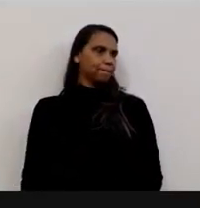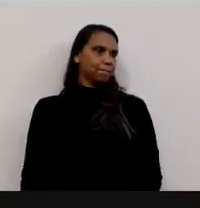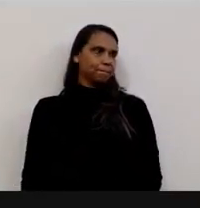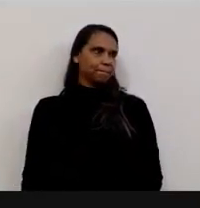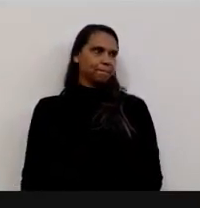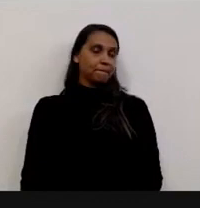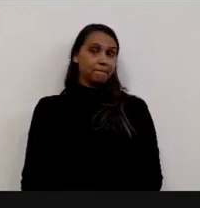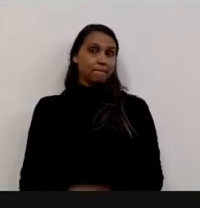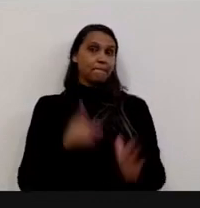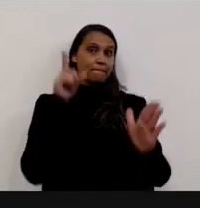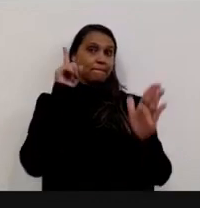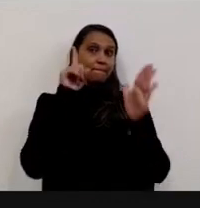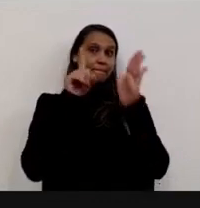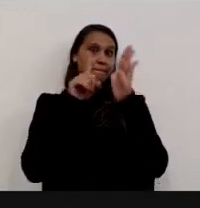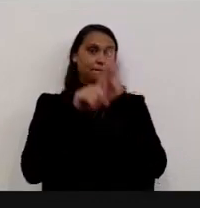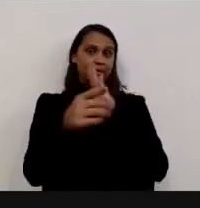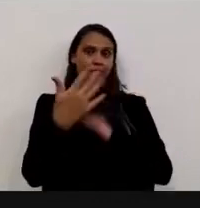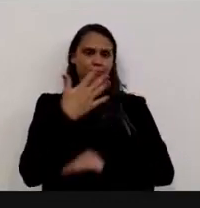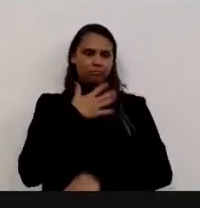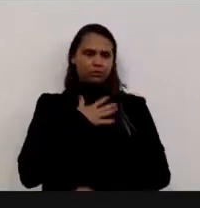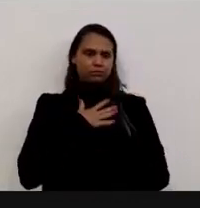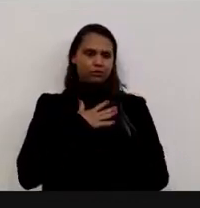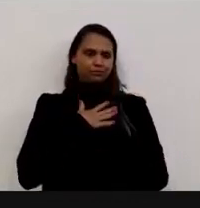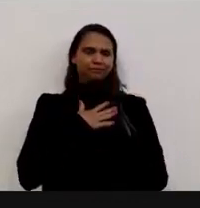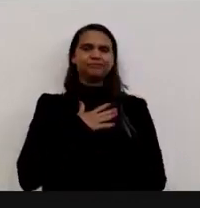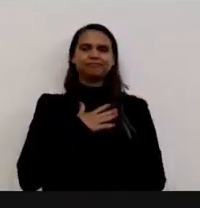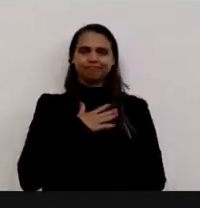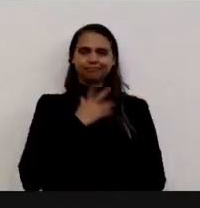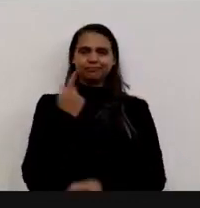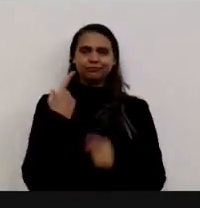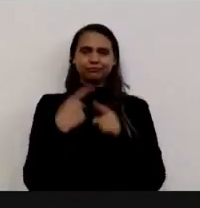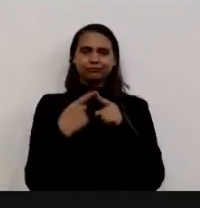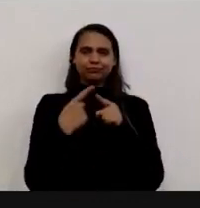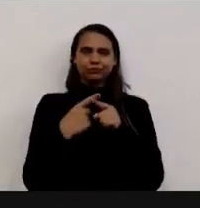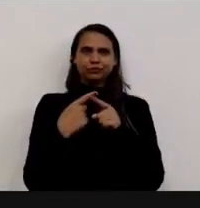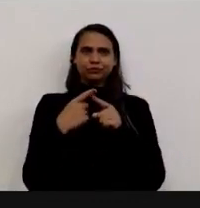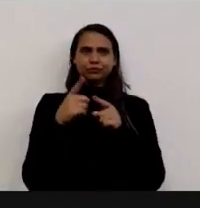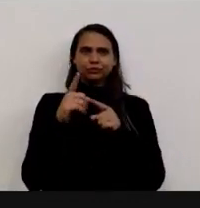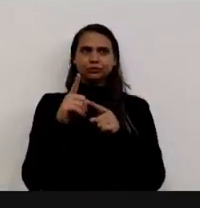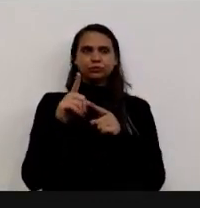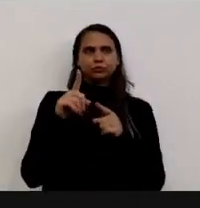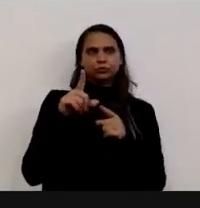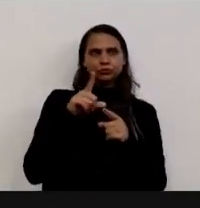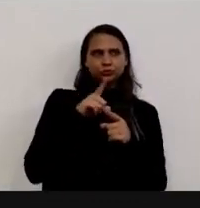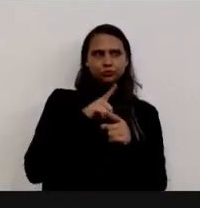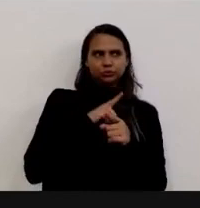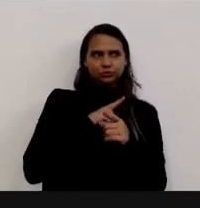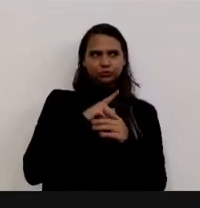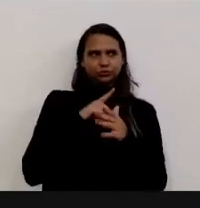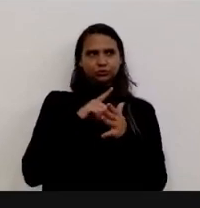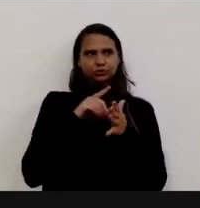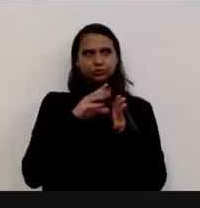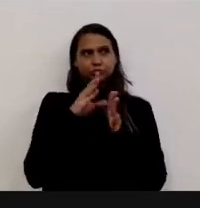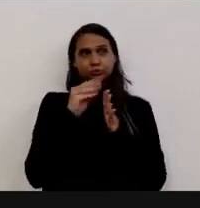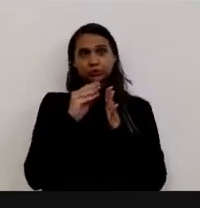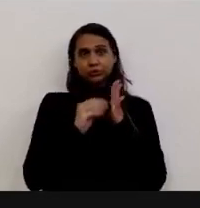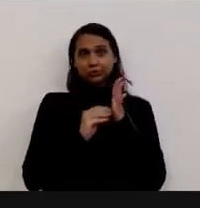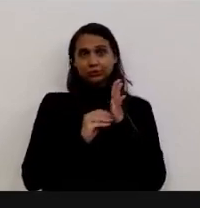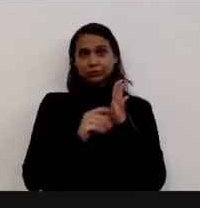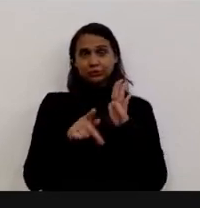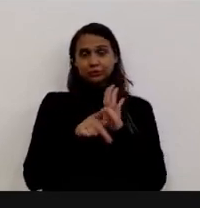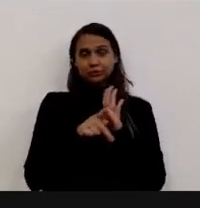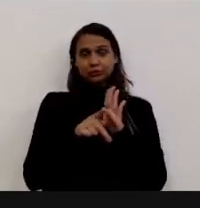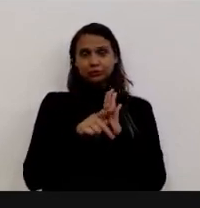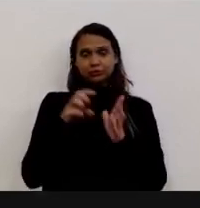Legal, chegou uma pergunta aqui para mim, do Nilson. Por que uma disciplina de mestrado e não uma trilha de formação para